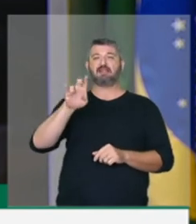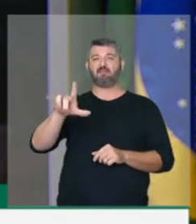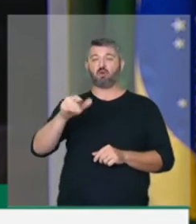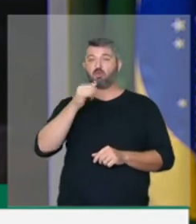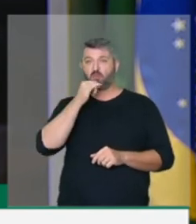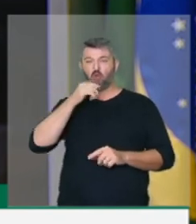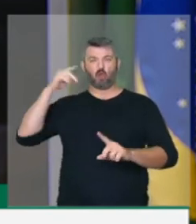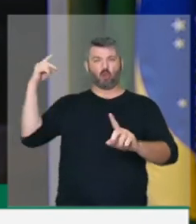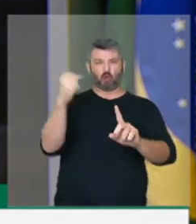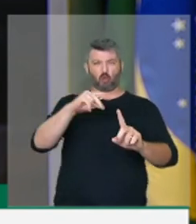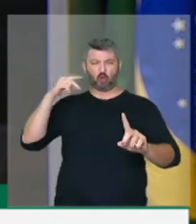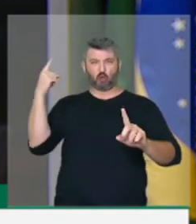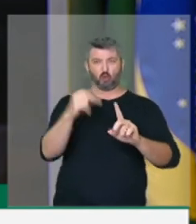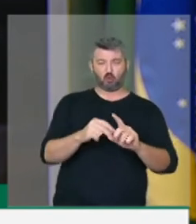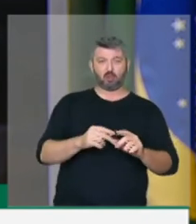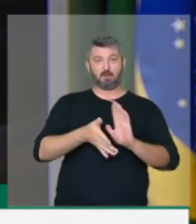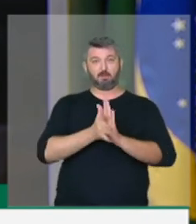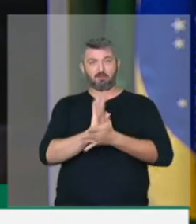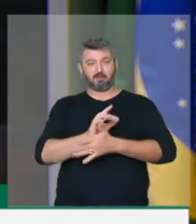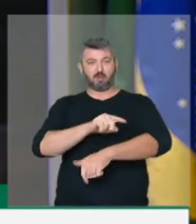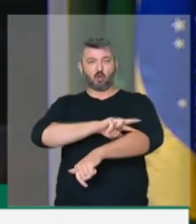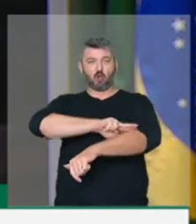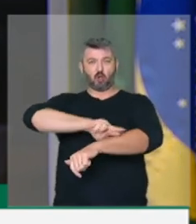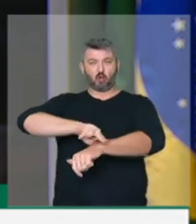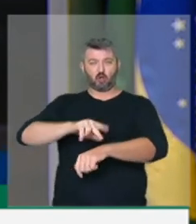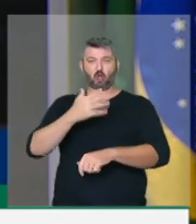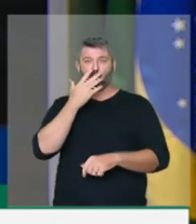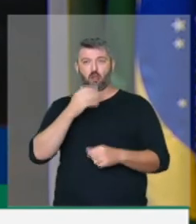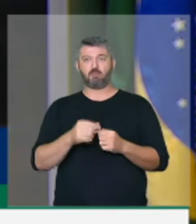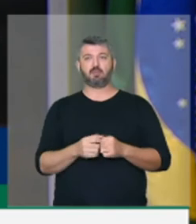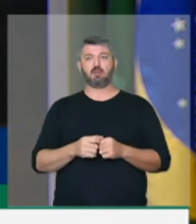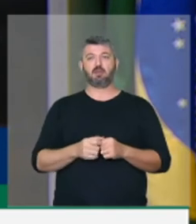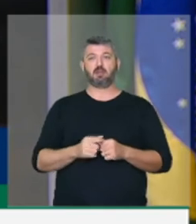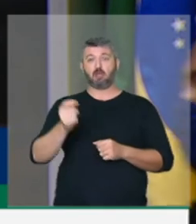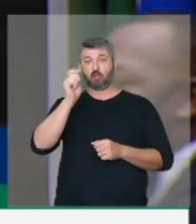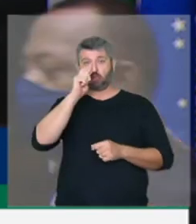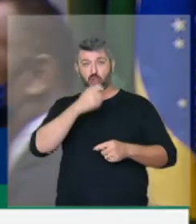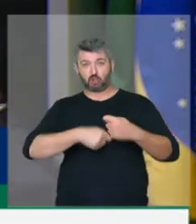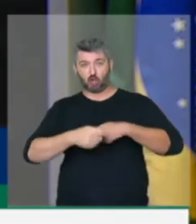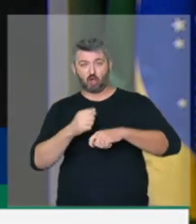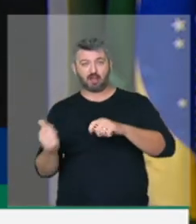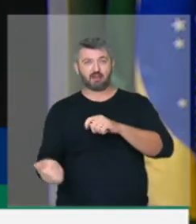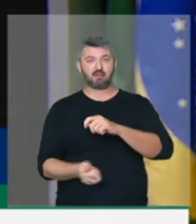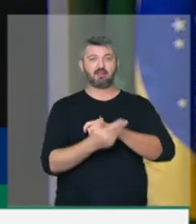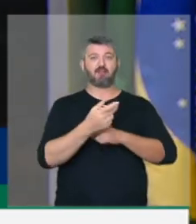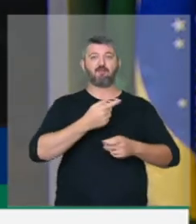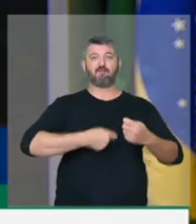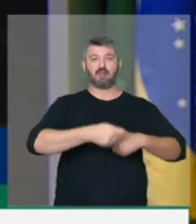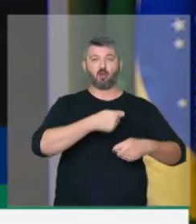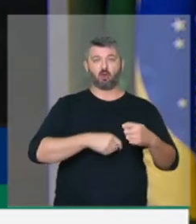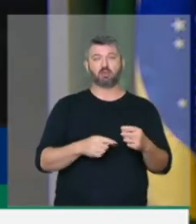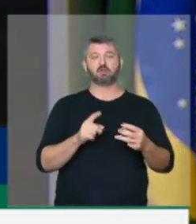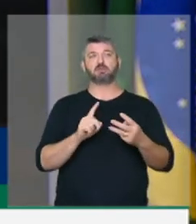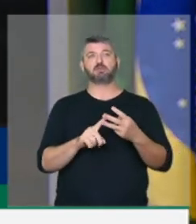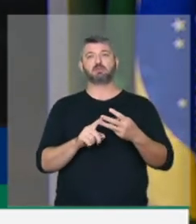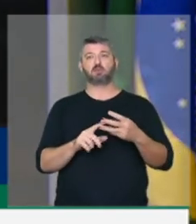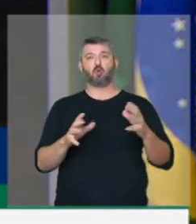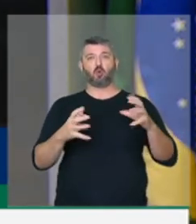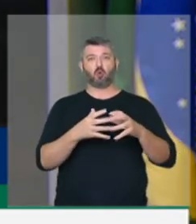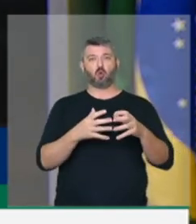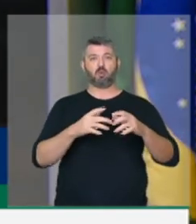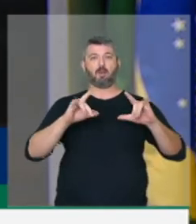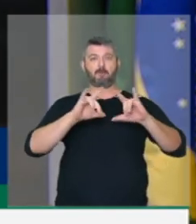de tortura, de racismo, do crime de tráfico de entorpecentes, do crime de grupos